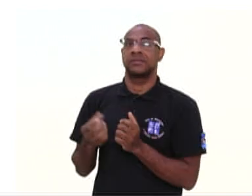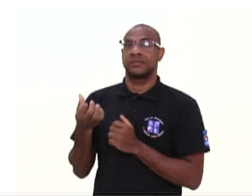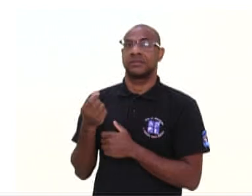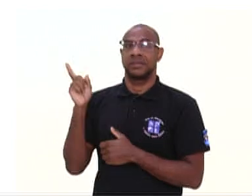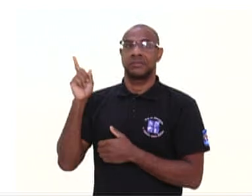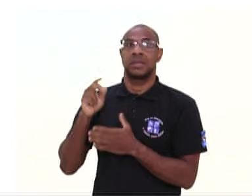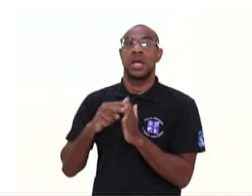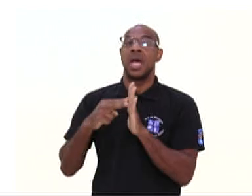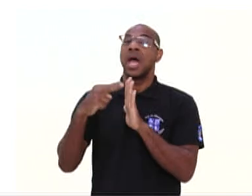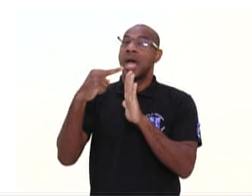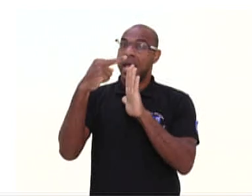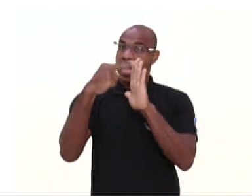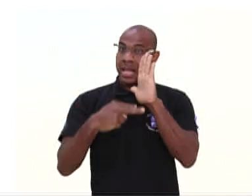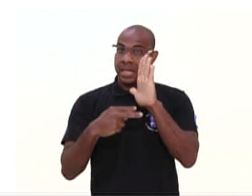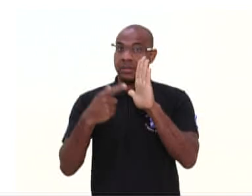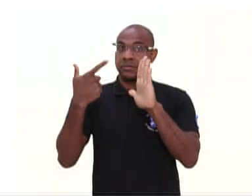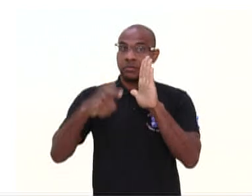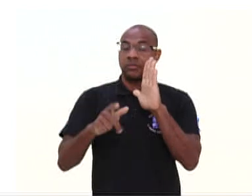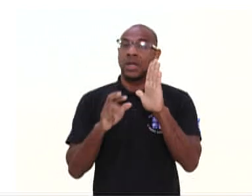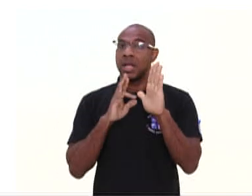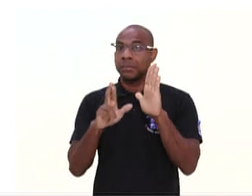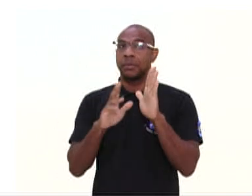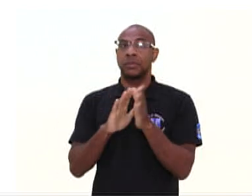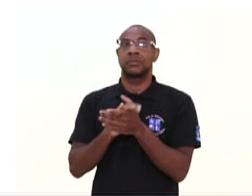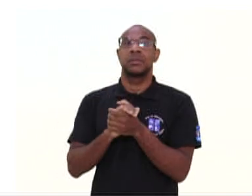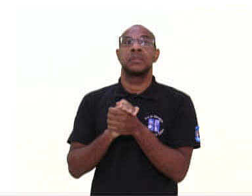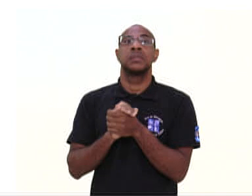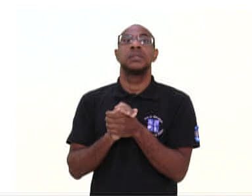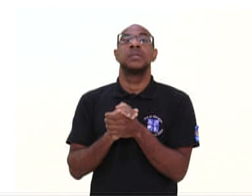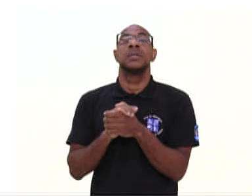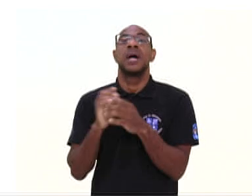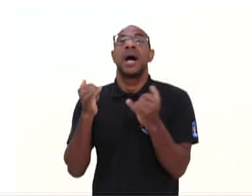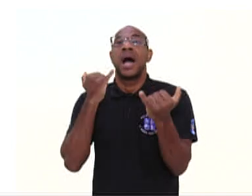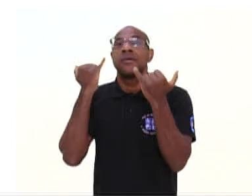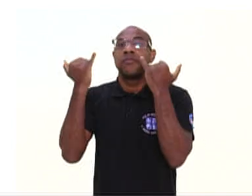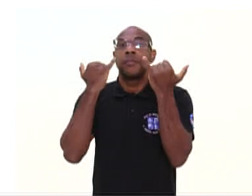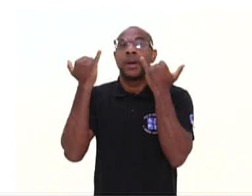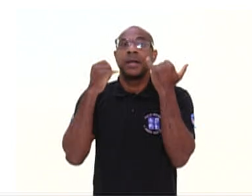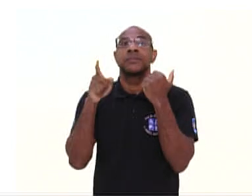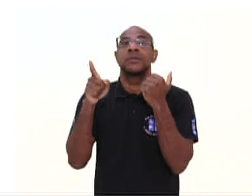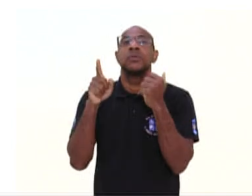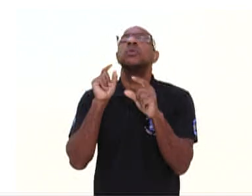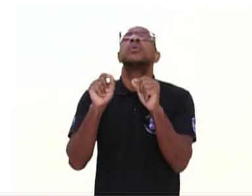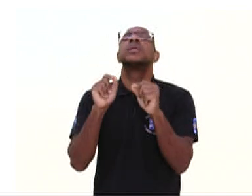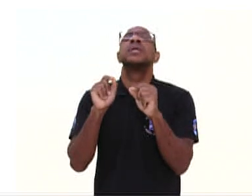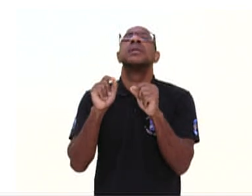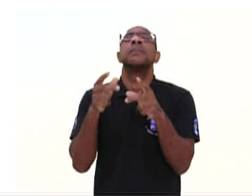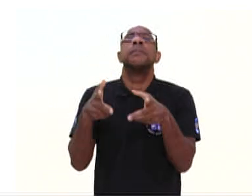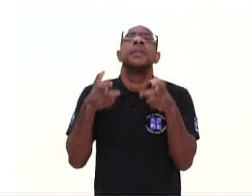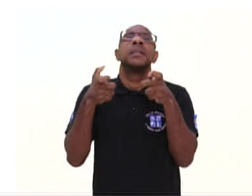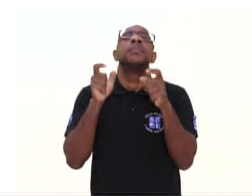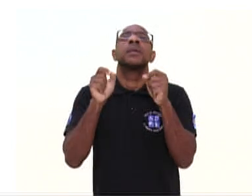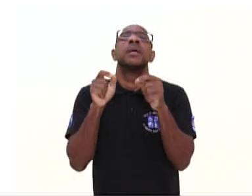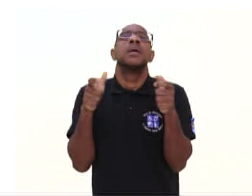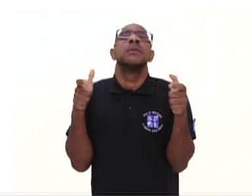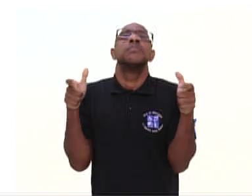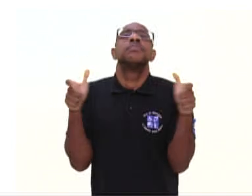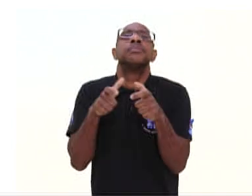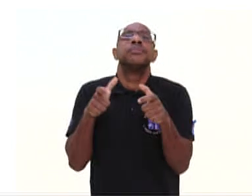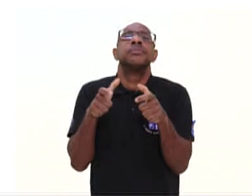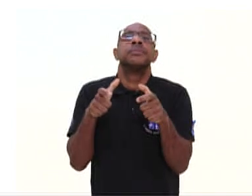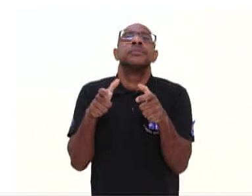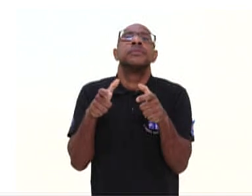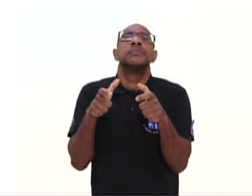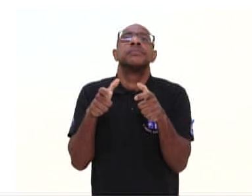gente. Releia o recorte e respondam, de acordo com os dados, o que é possível deduzir sobre a redução da quantidade de televisão